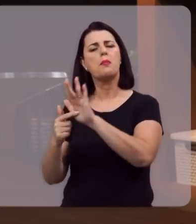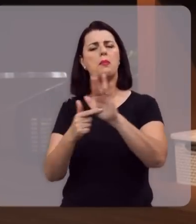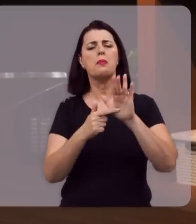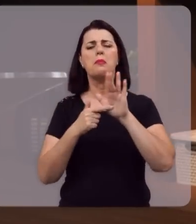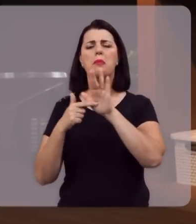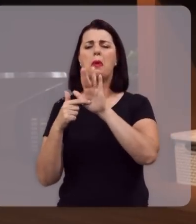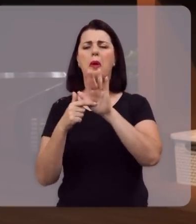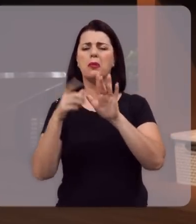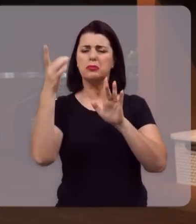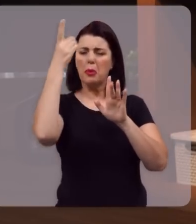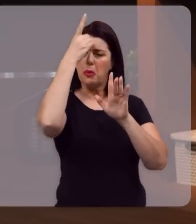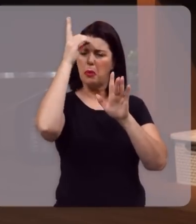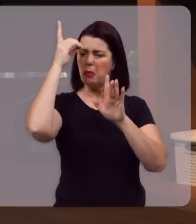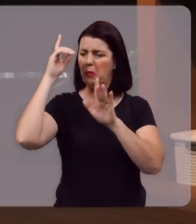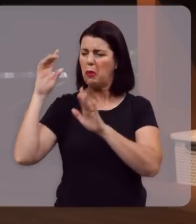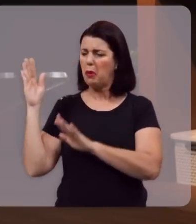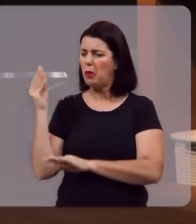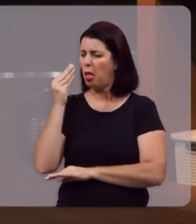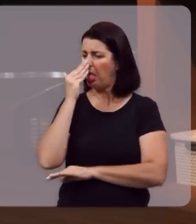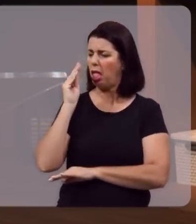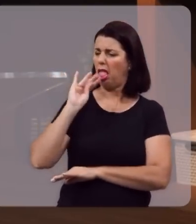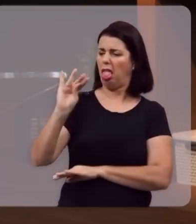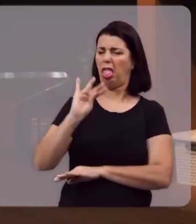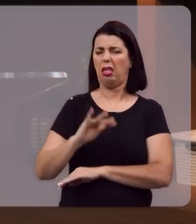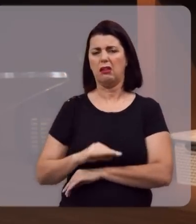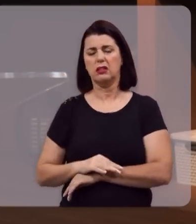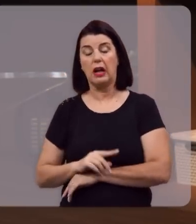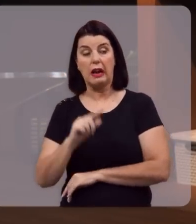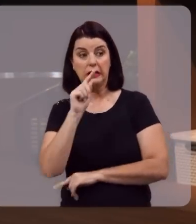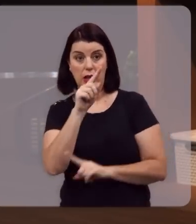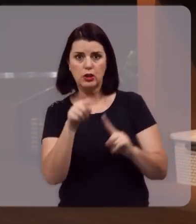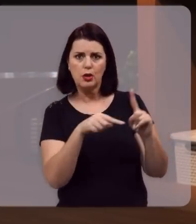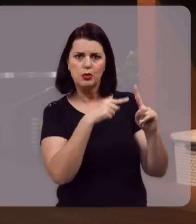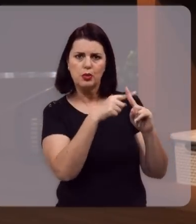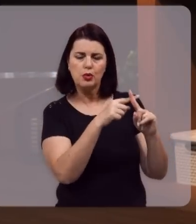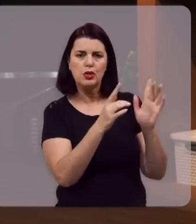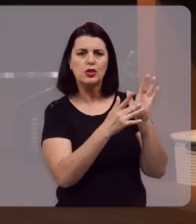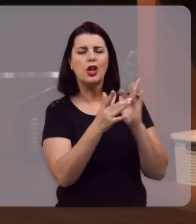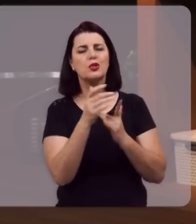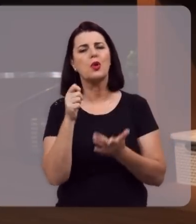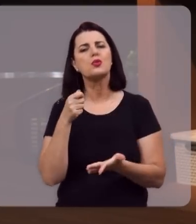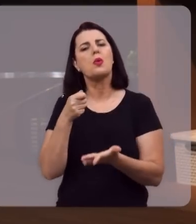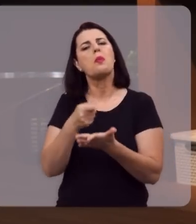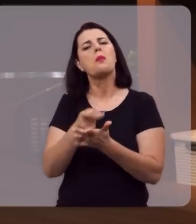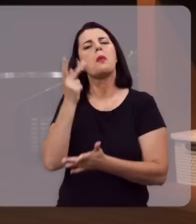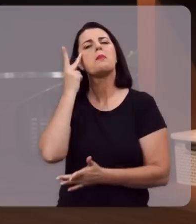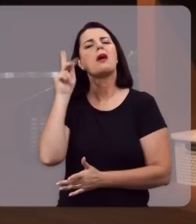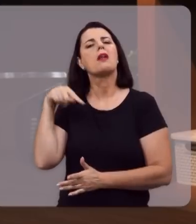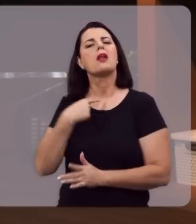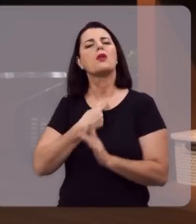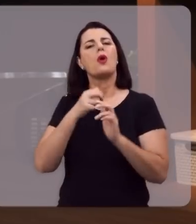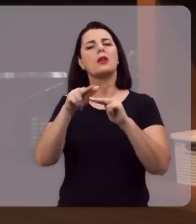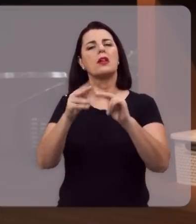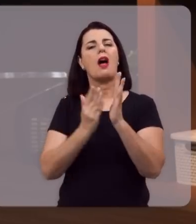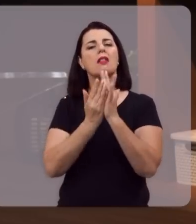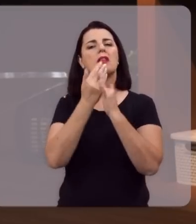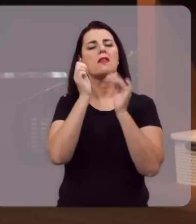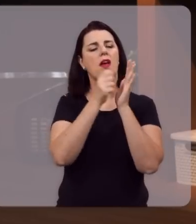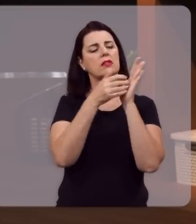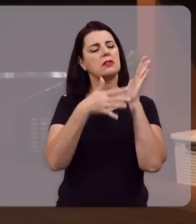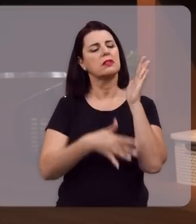expôs os principados e potestades ao desprezo. Foi lá na cruz que ele comprou para nós, com o seu